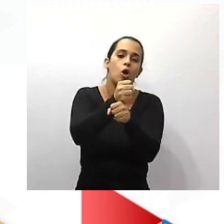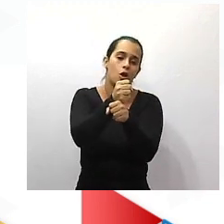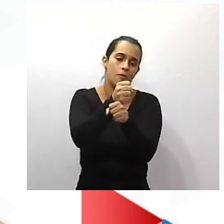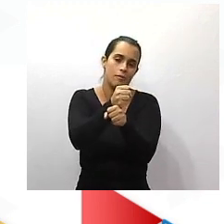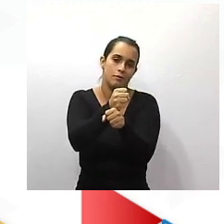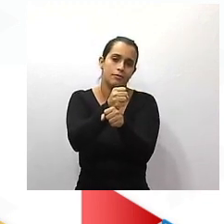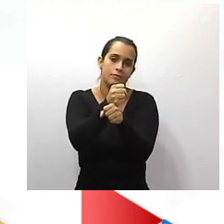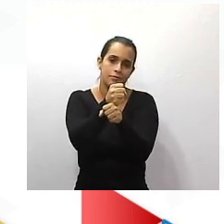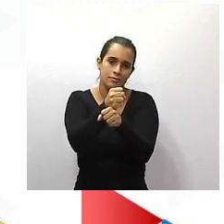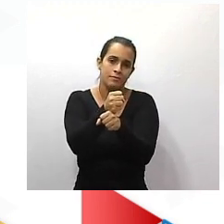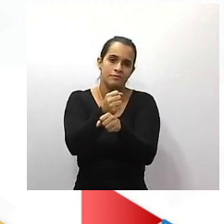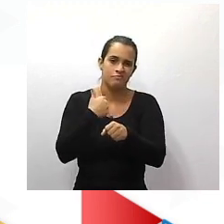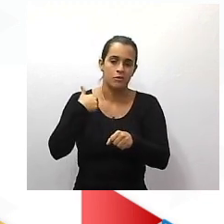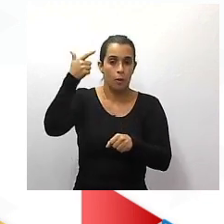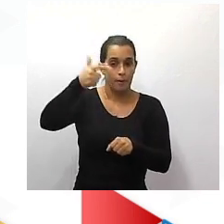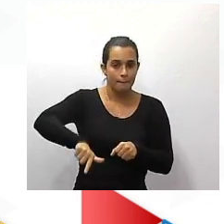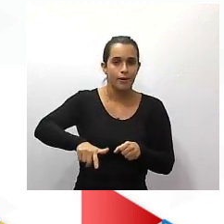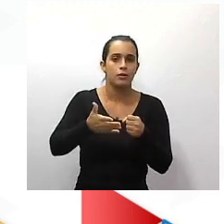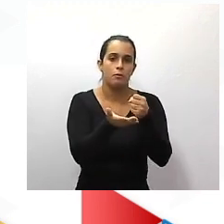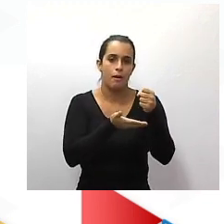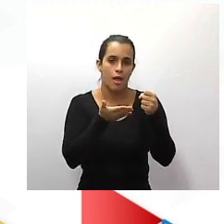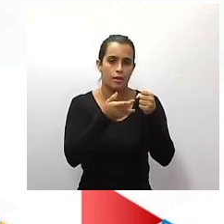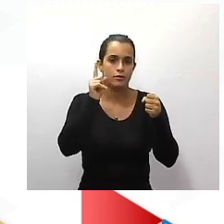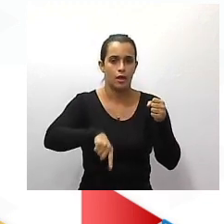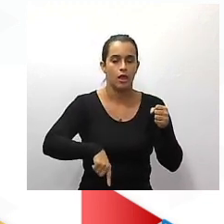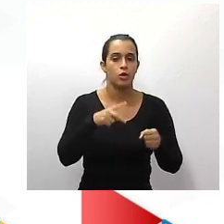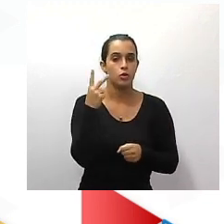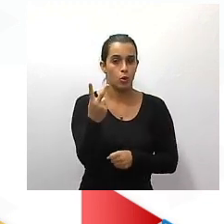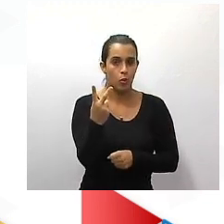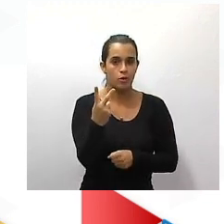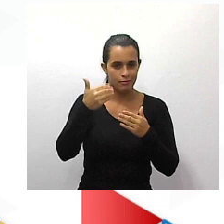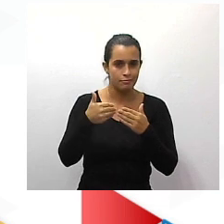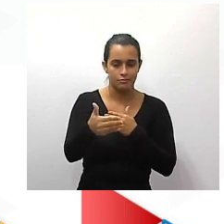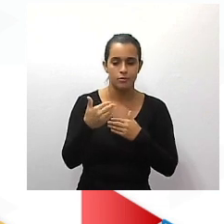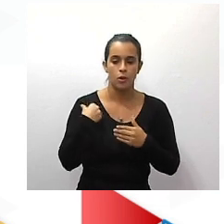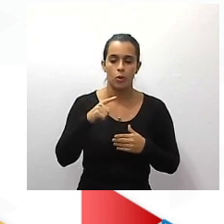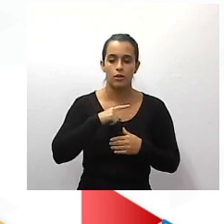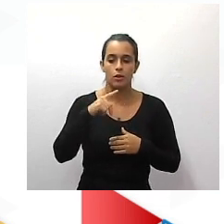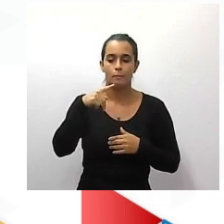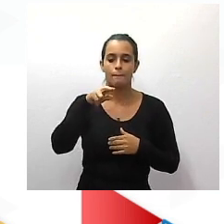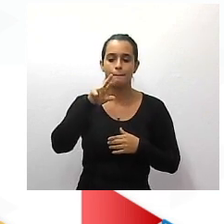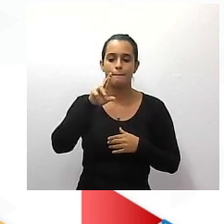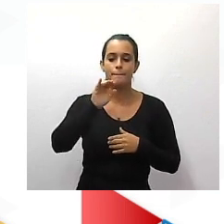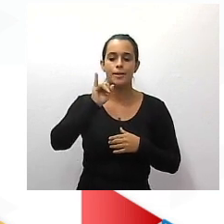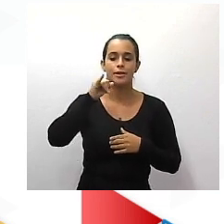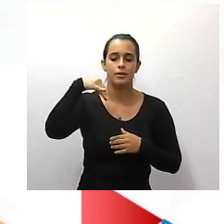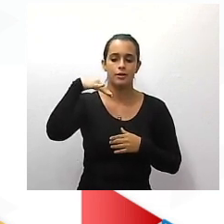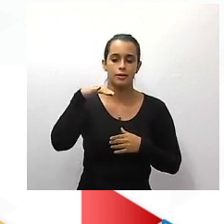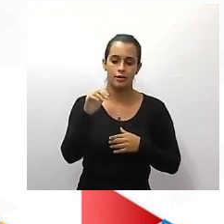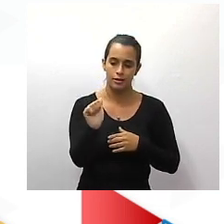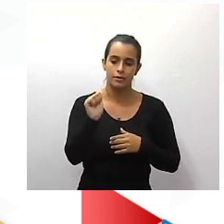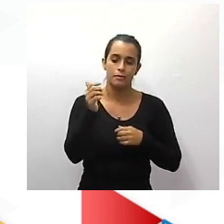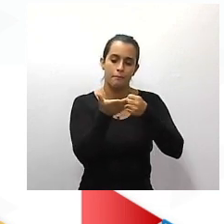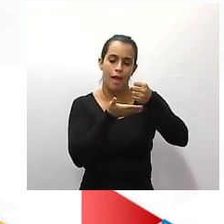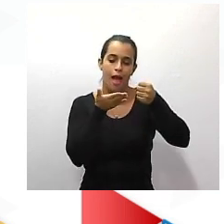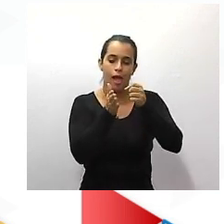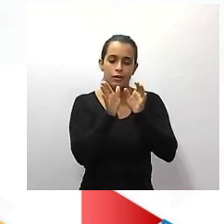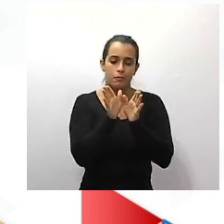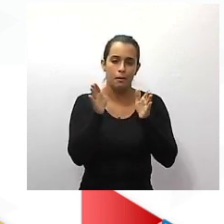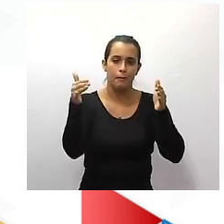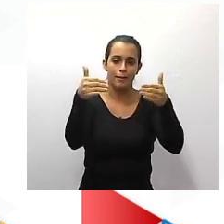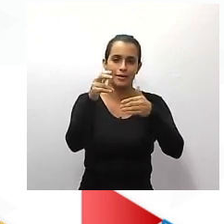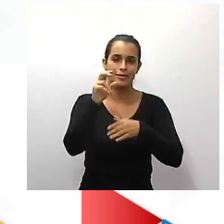é cubagem? Cubagem é o espaço, o volume da mala do teu carro. Cubagem é o espaço,